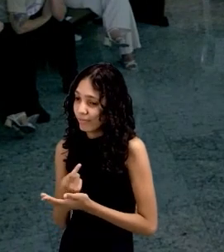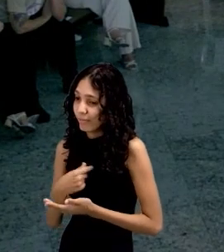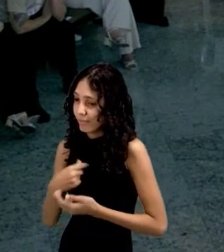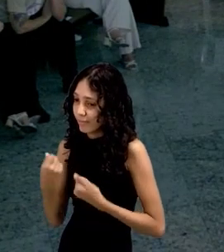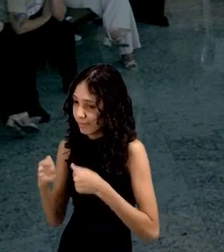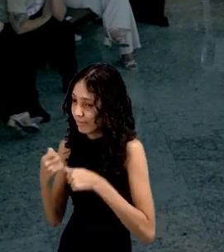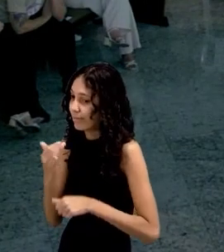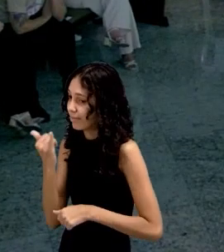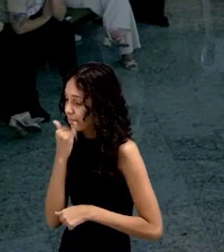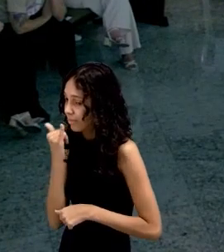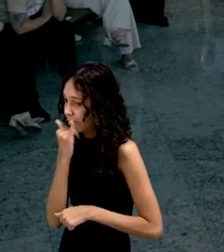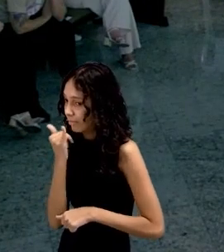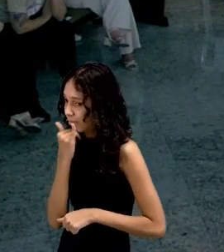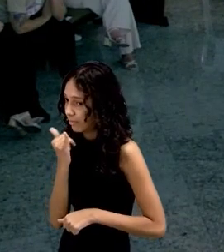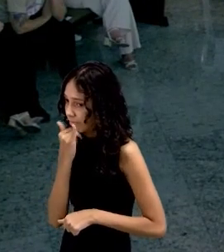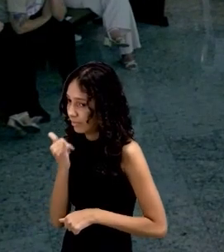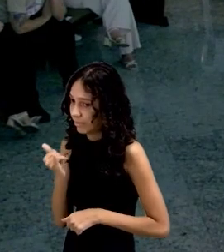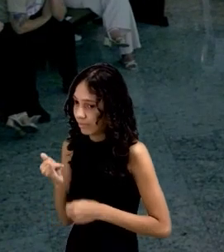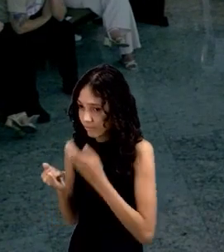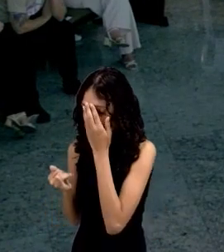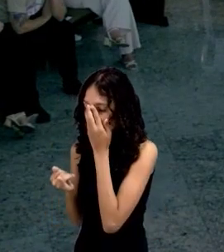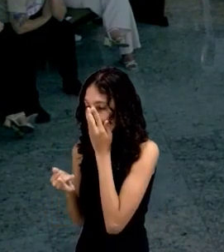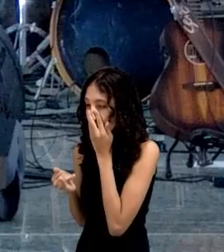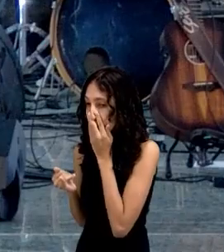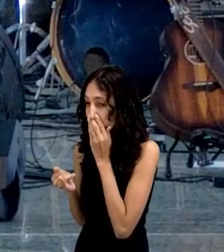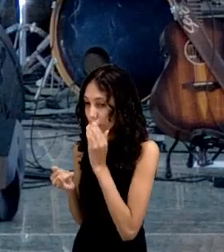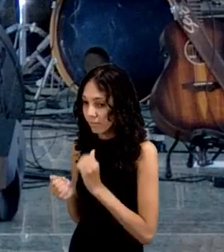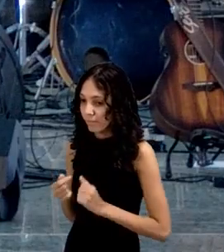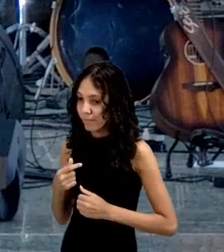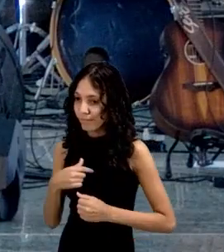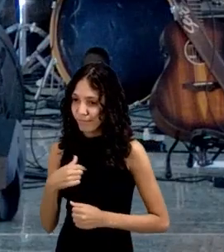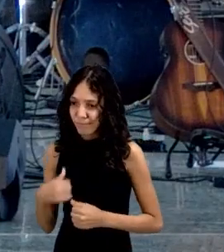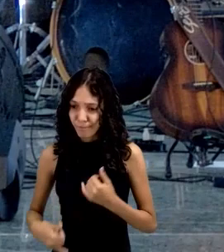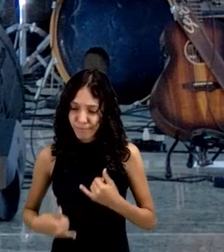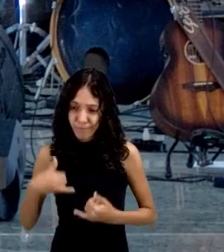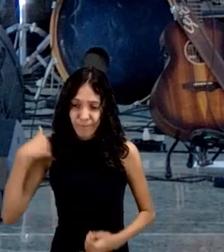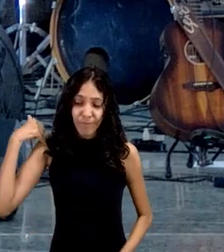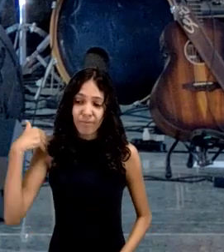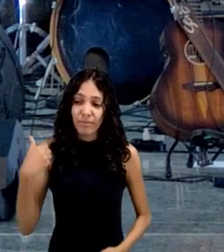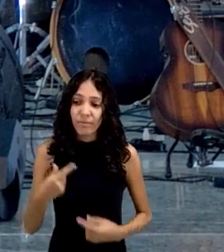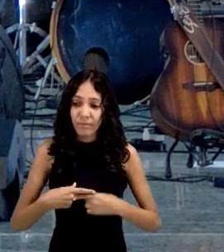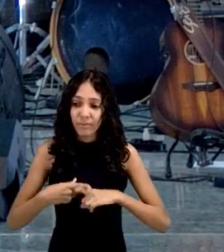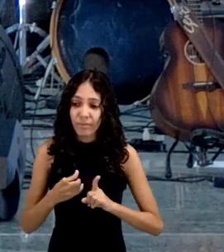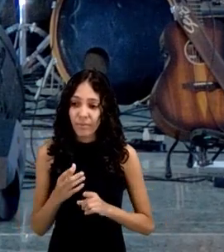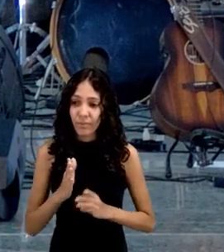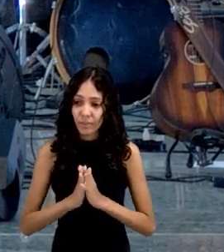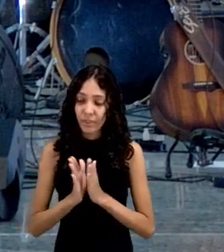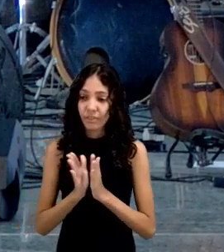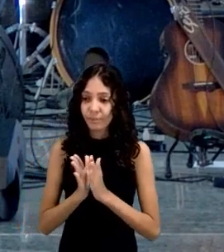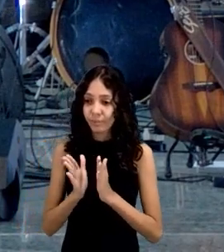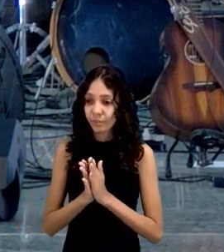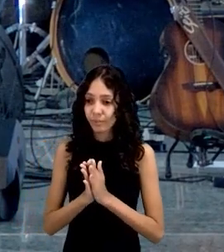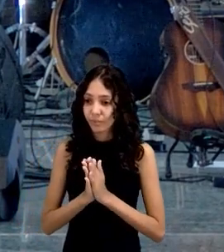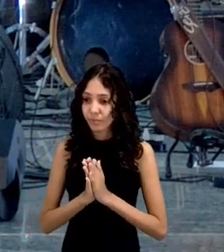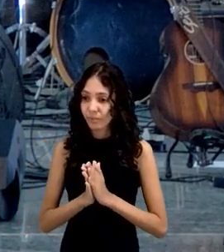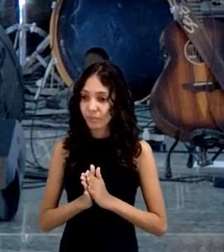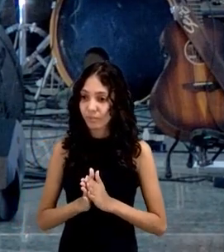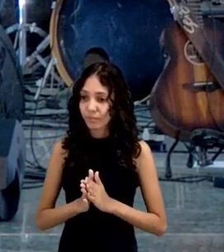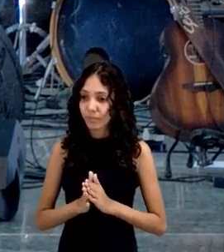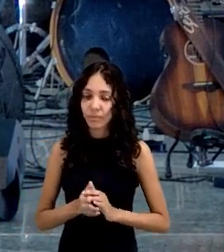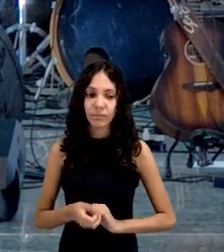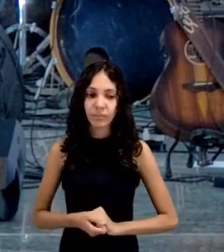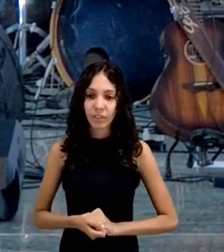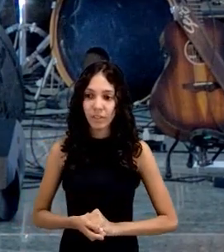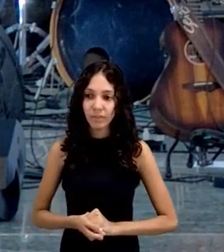isso. Vocês estão entendendo? O que Jesus está dizendo aqui é que a velha criatura, nós precisamos